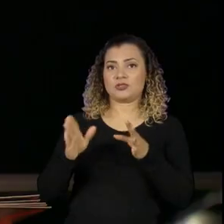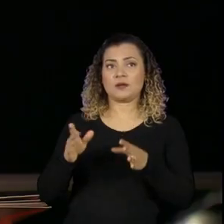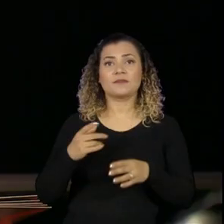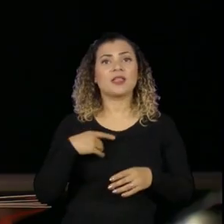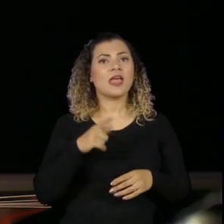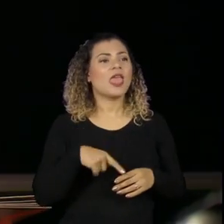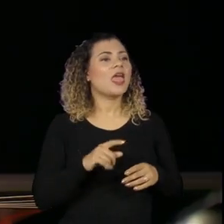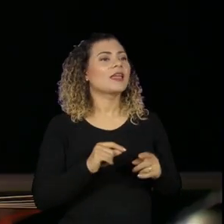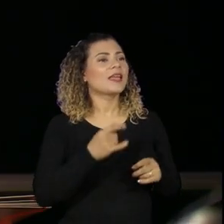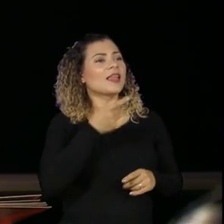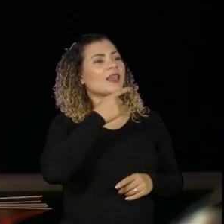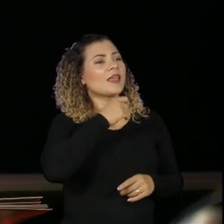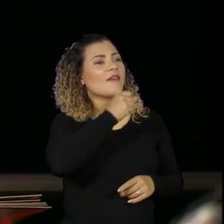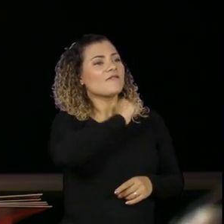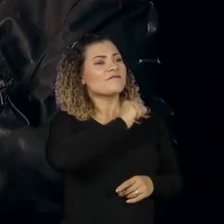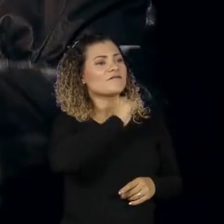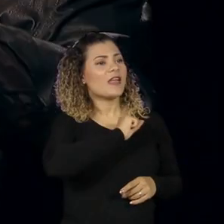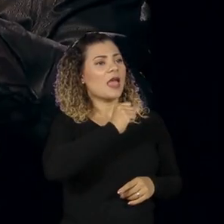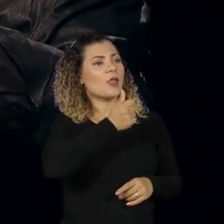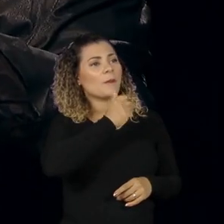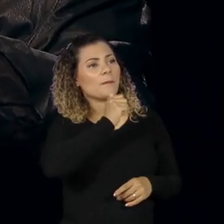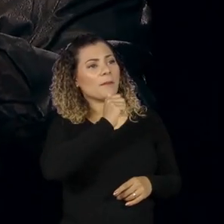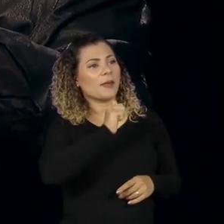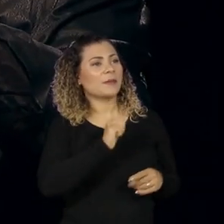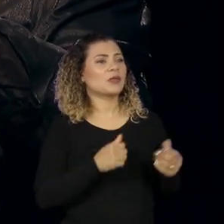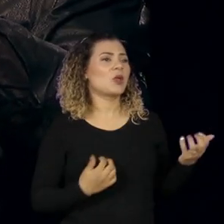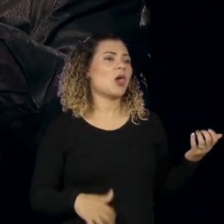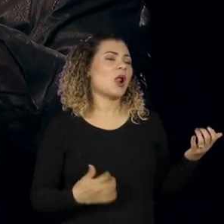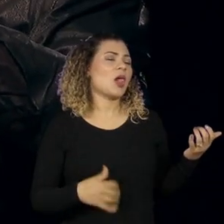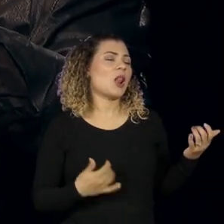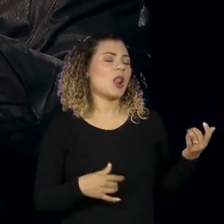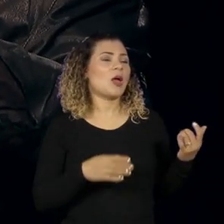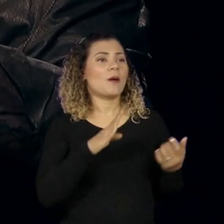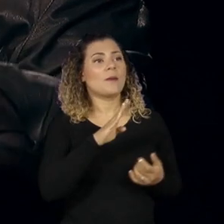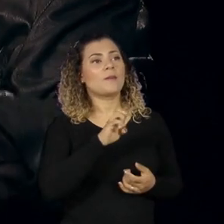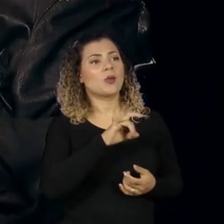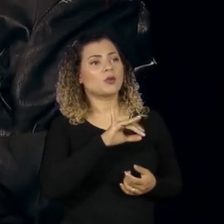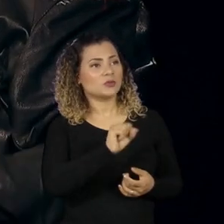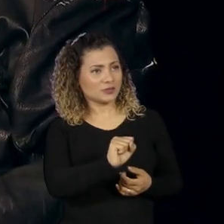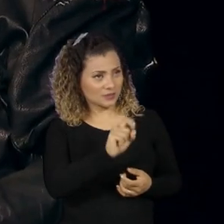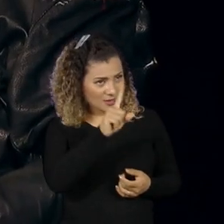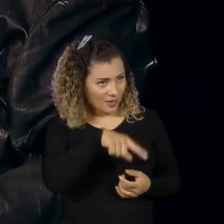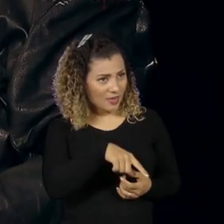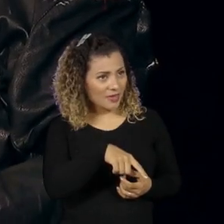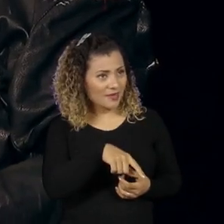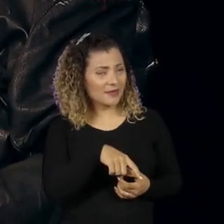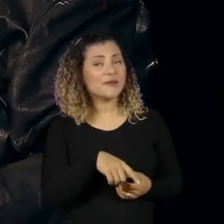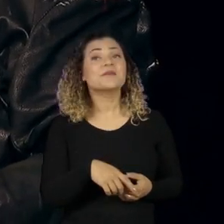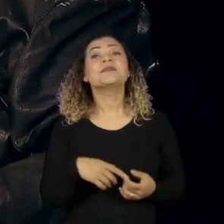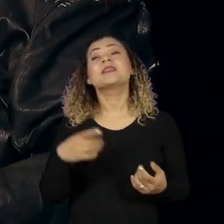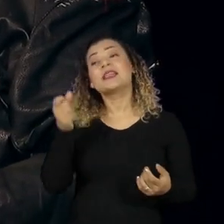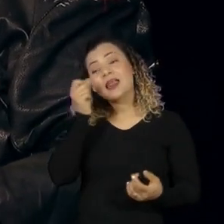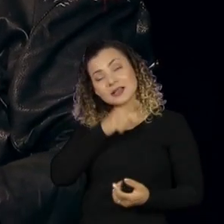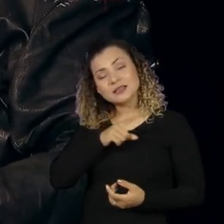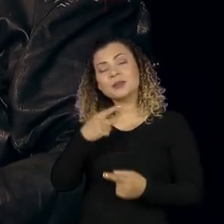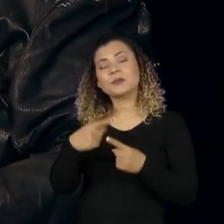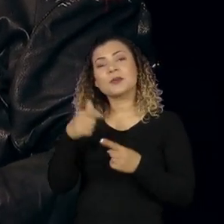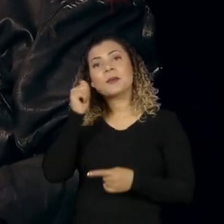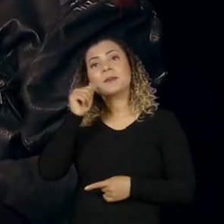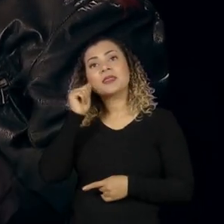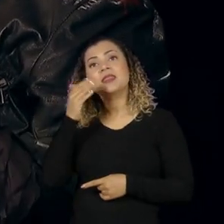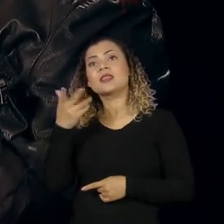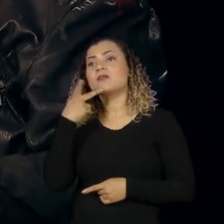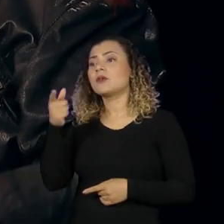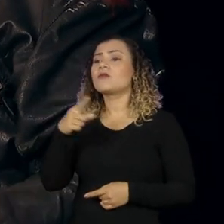bêbados, barrigudos, tocadores de blues? Não, isso aí foi engraçado, que é o nome do primeiro disco. Porque uma menina escreveu, ela viu e falou assim,